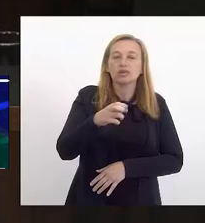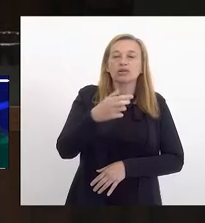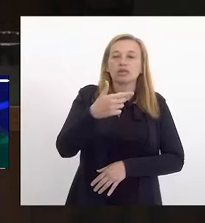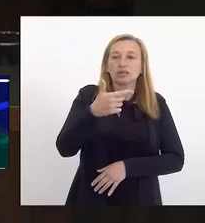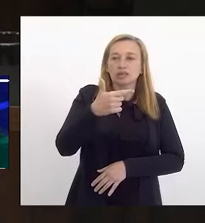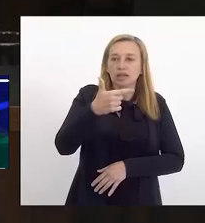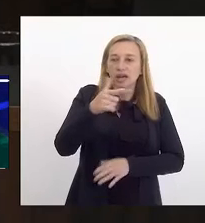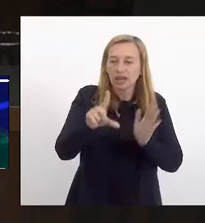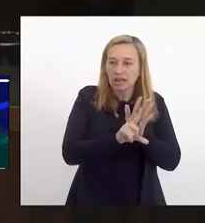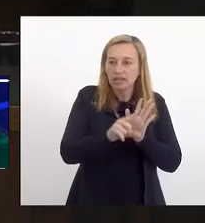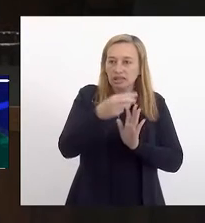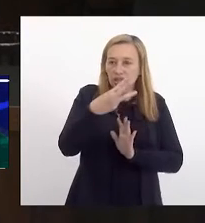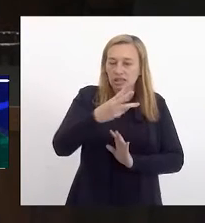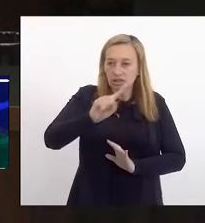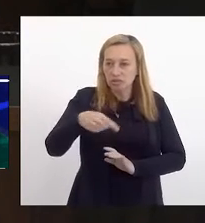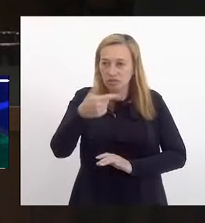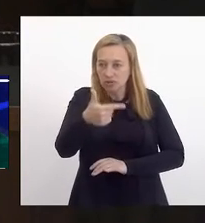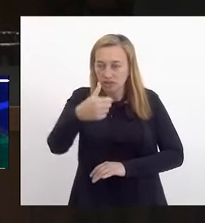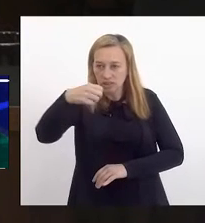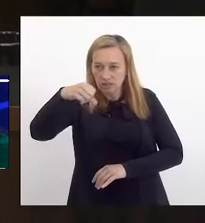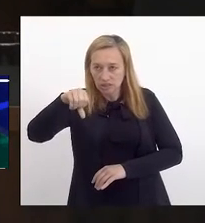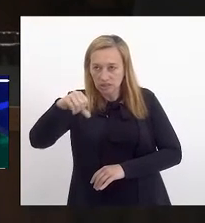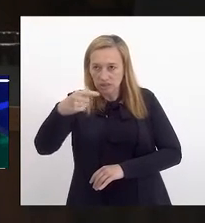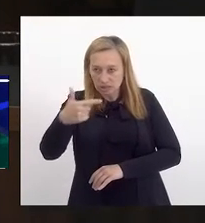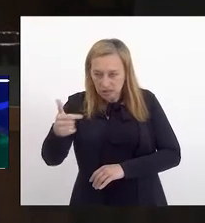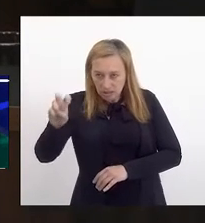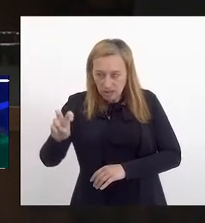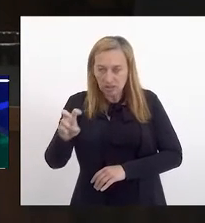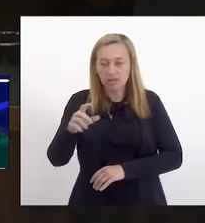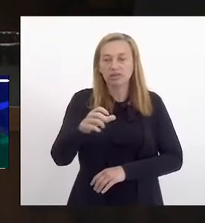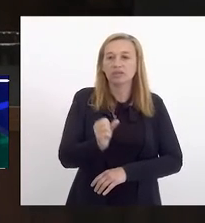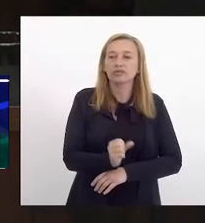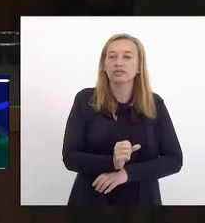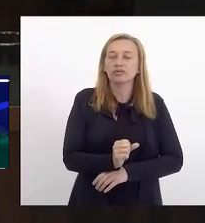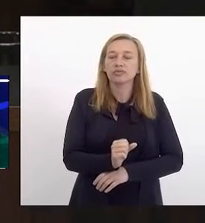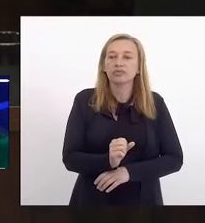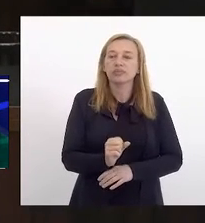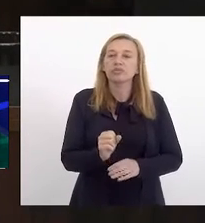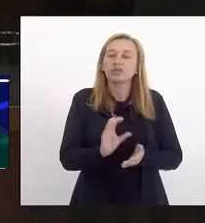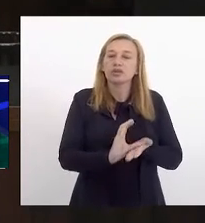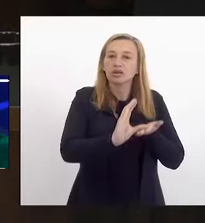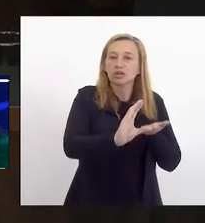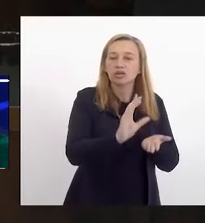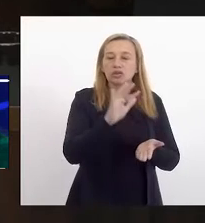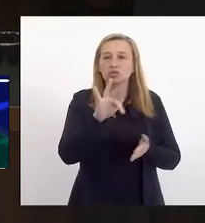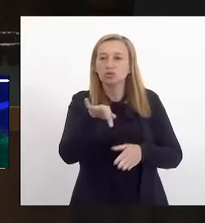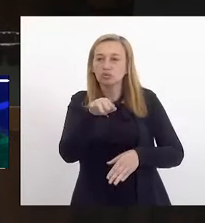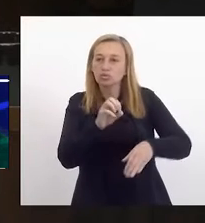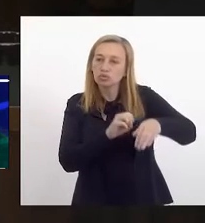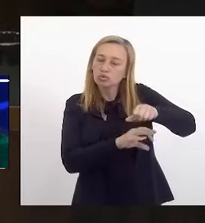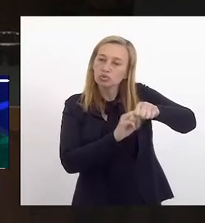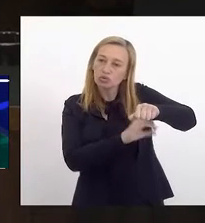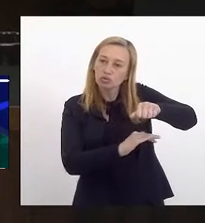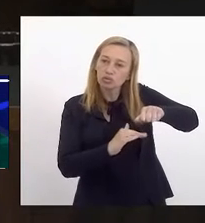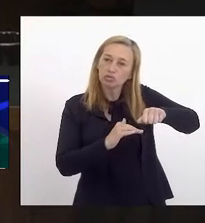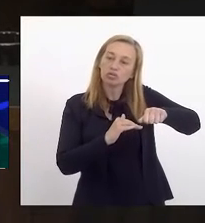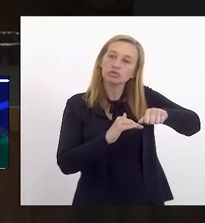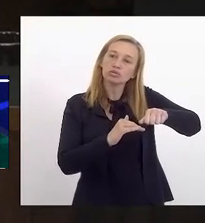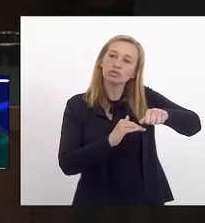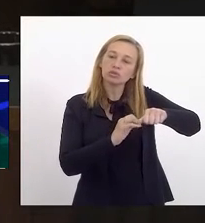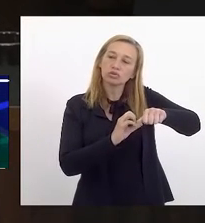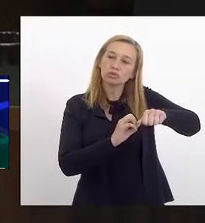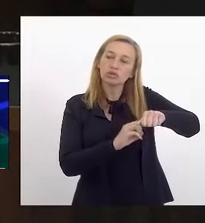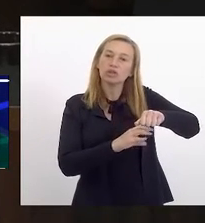de 17 de dezembro de 99, que dispõe sobre a destinação de recursos do Fundo Estadual de Conservação Ambiental